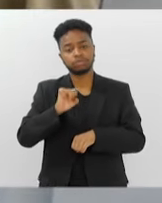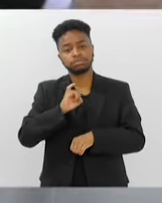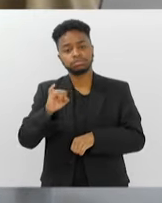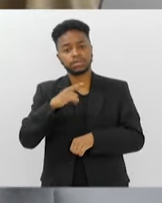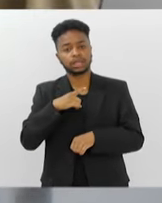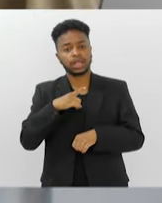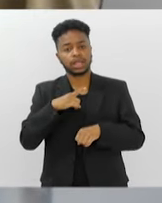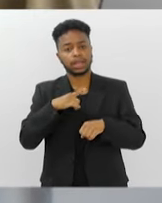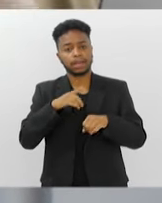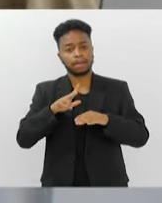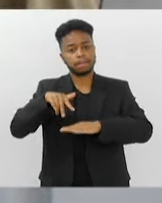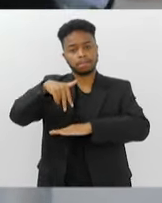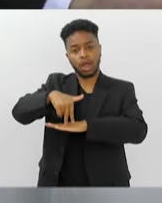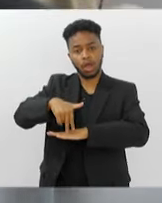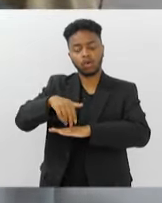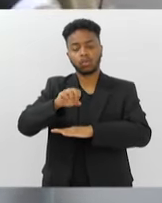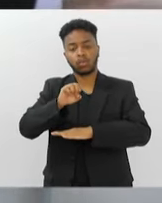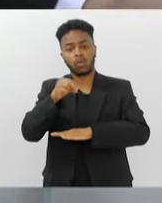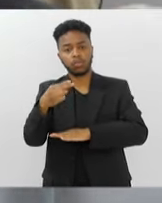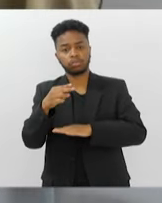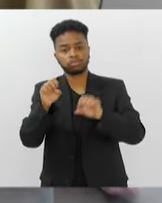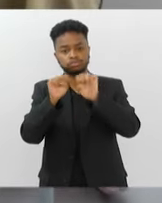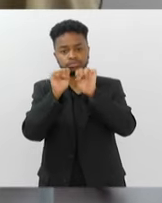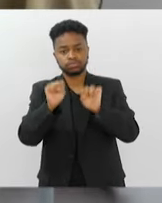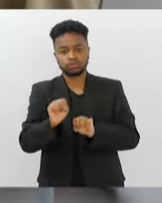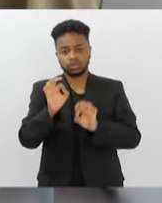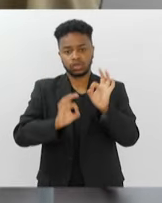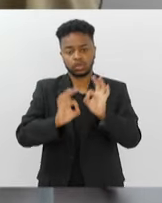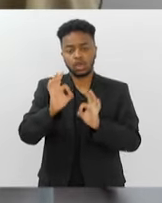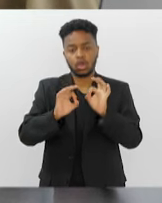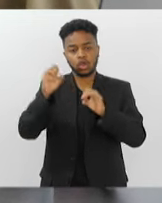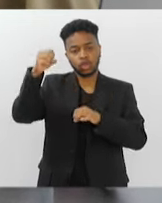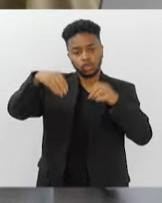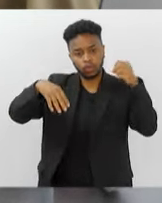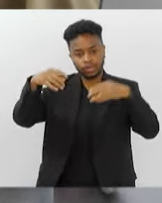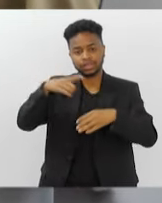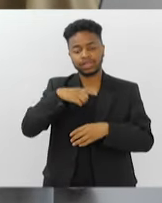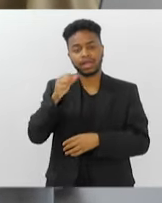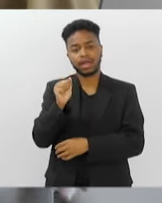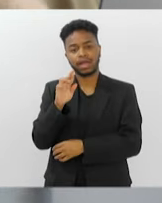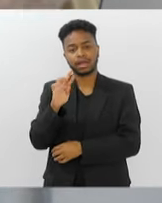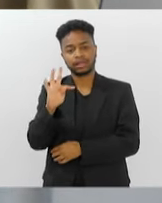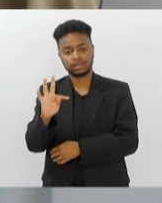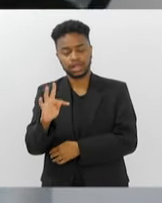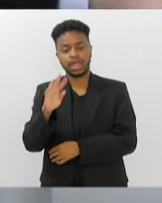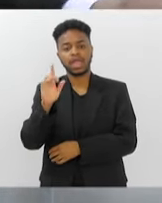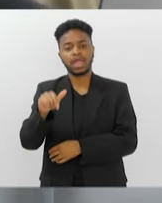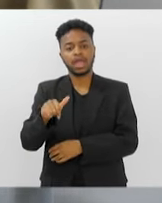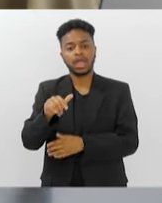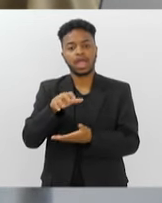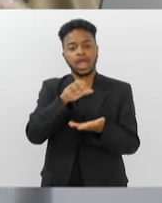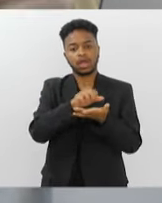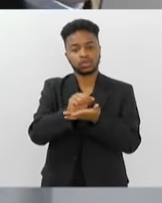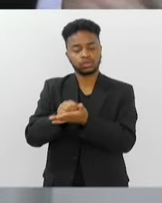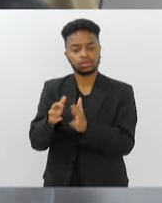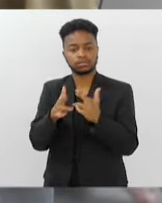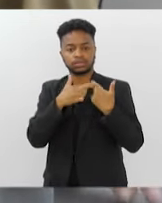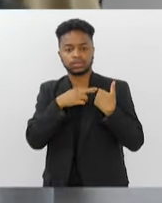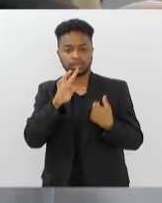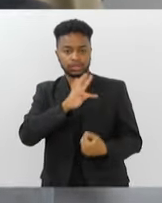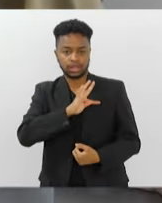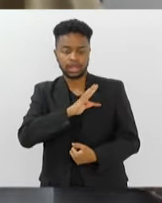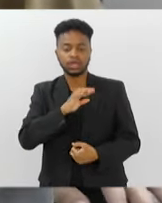de iluminação e aí exige várias Arts que são as anotações de responsabilidade técnica dos Engenheiros de som